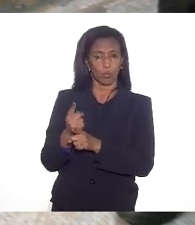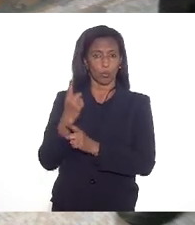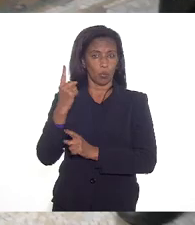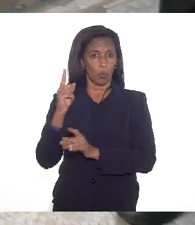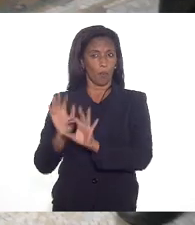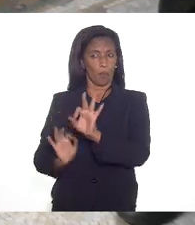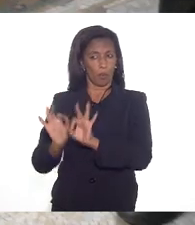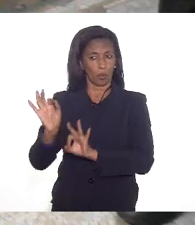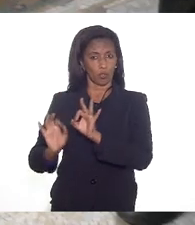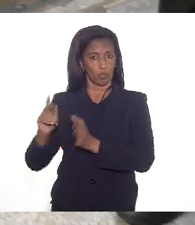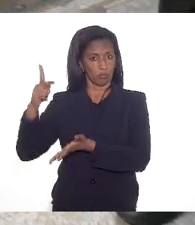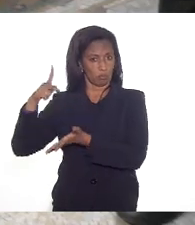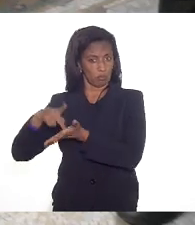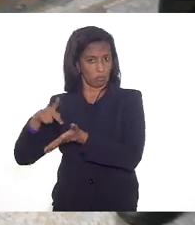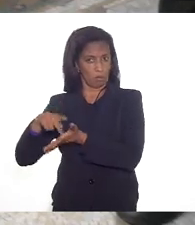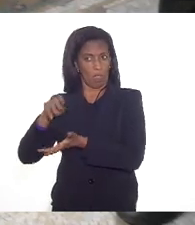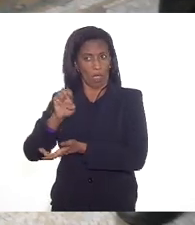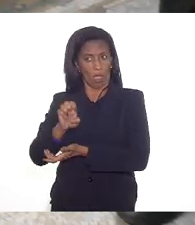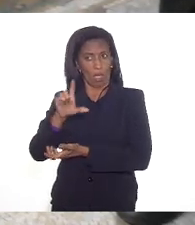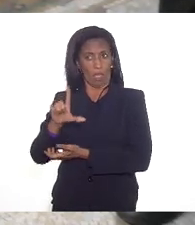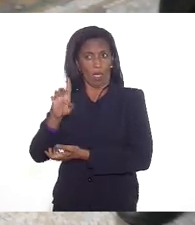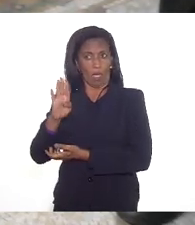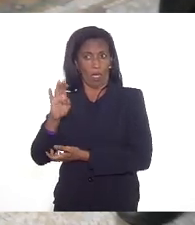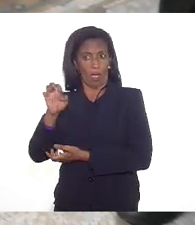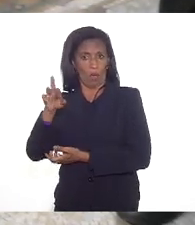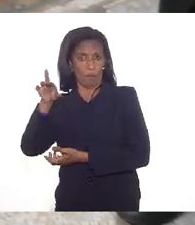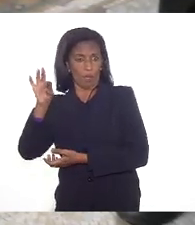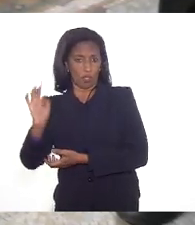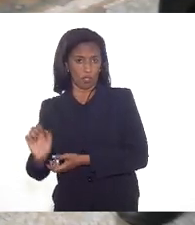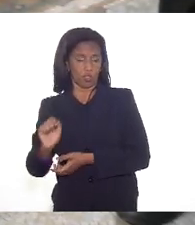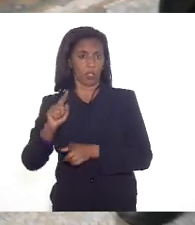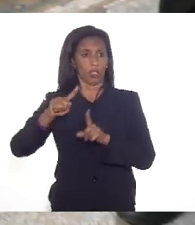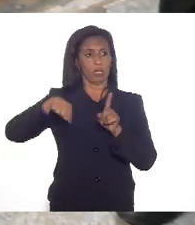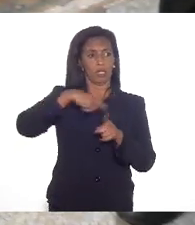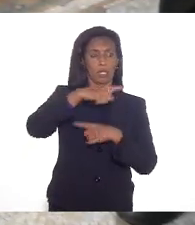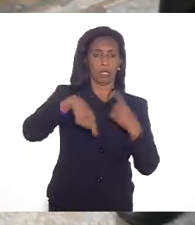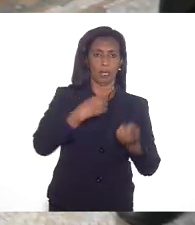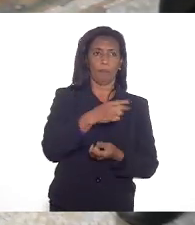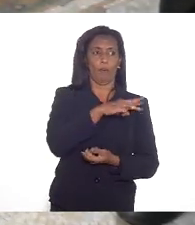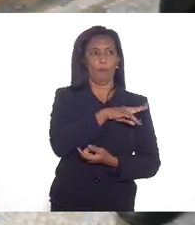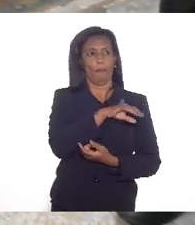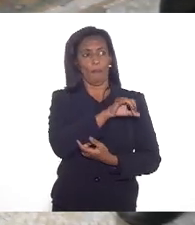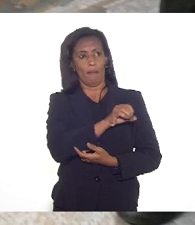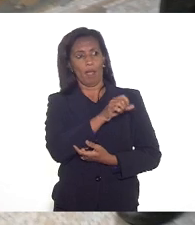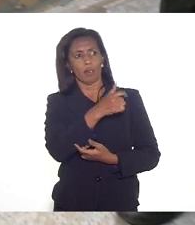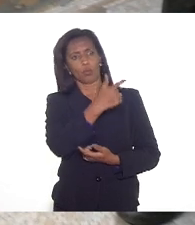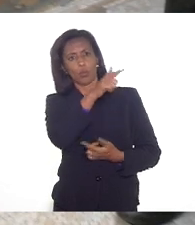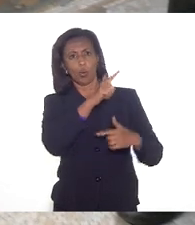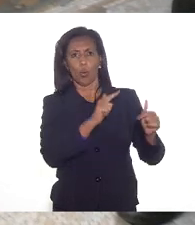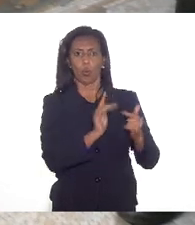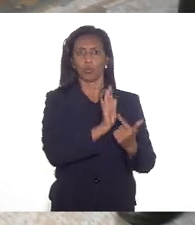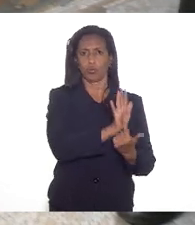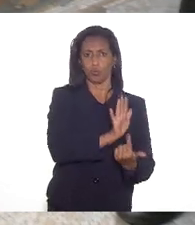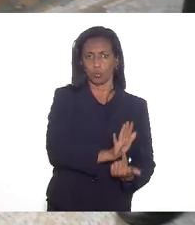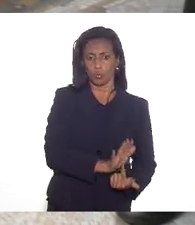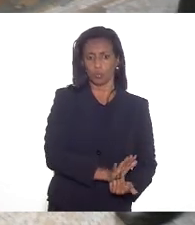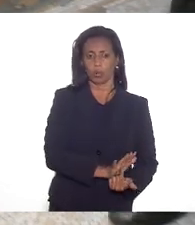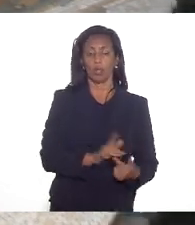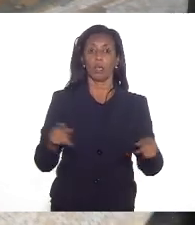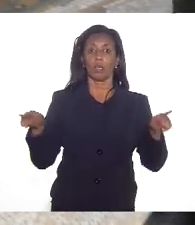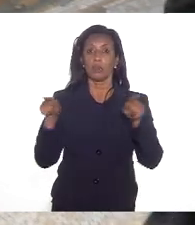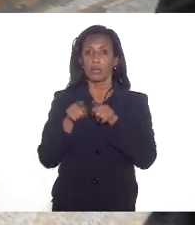projeto original do deputado Helbert e que depois a posteriori depois Deputado Márcio Alberto e outros deputados apresentaram